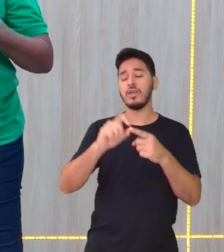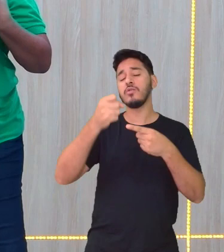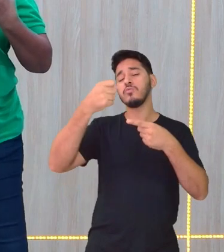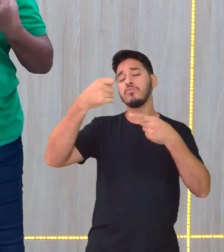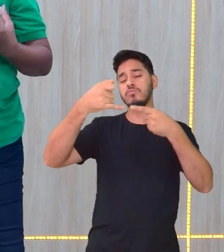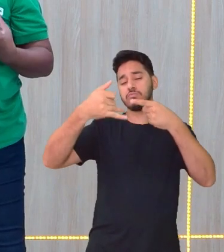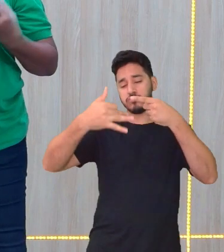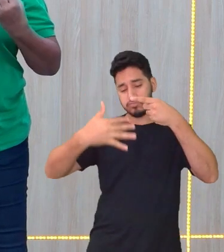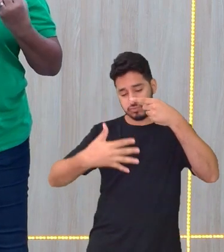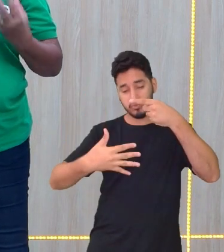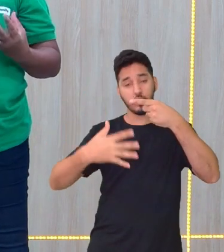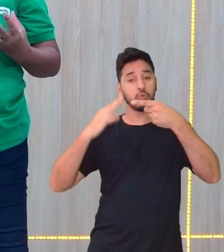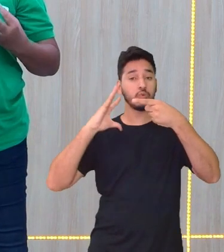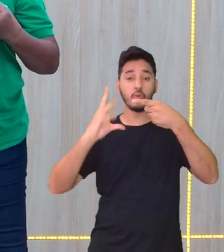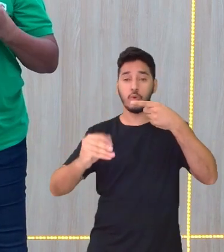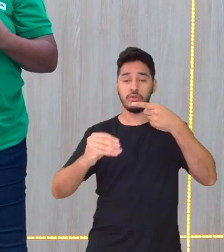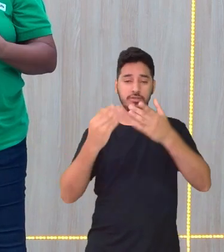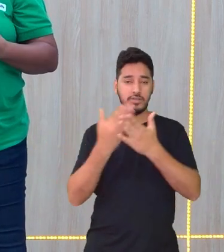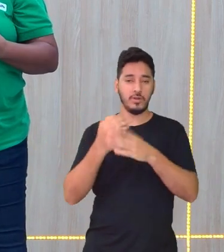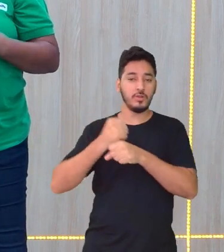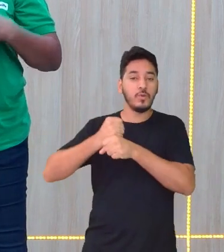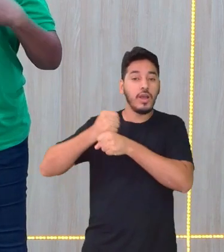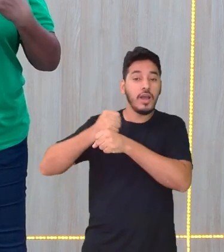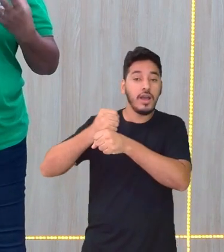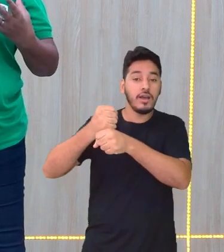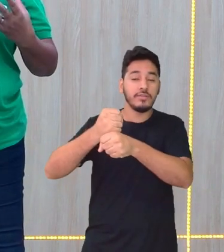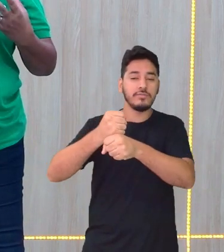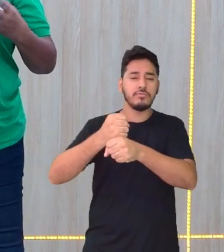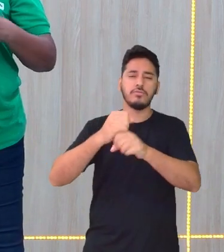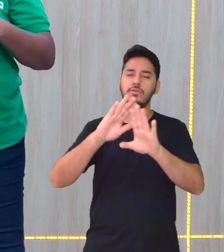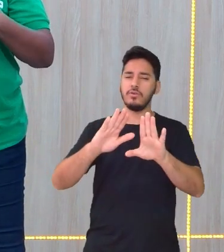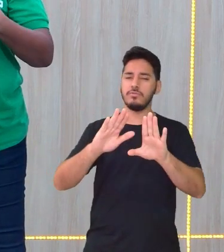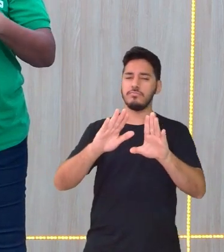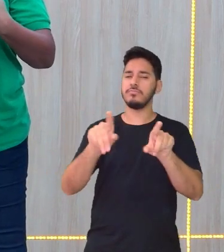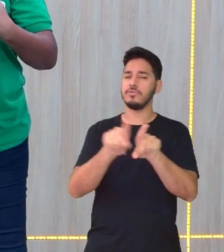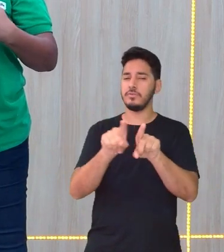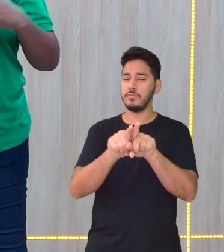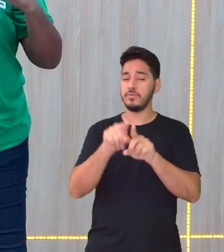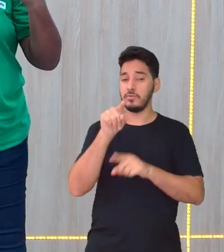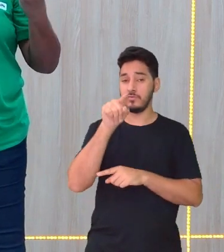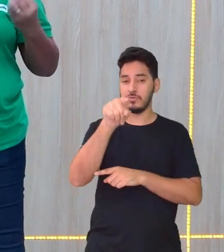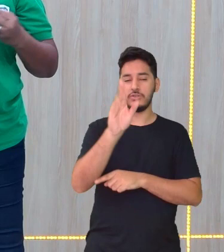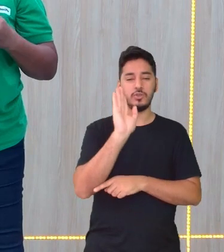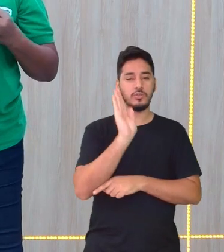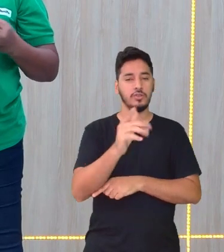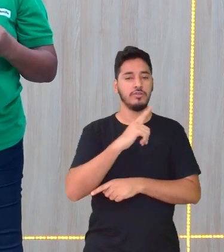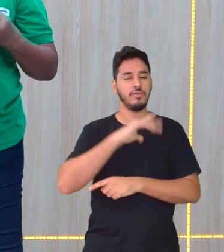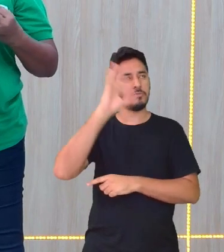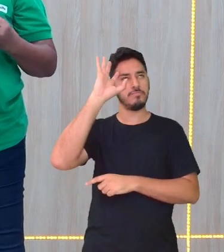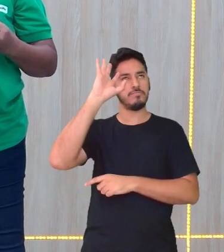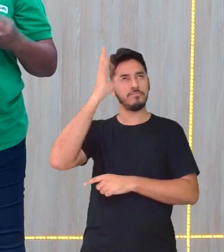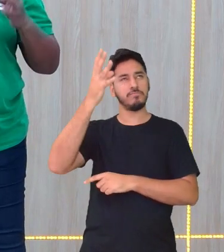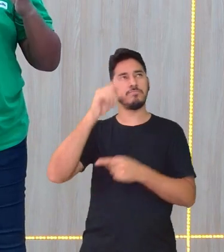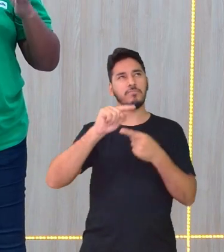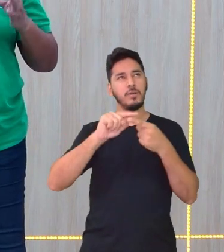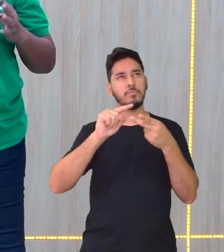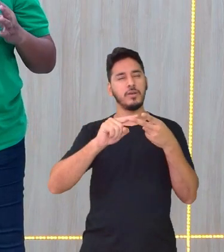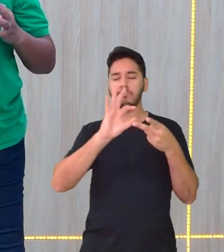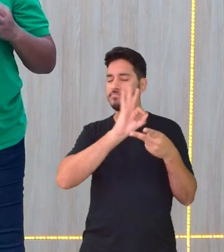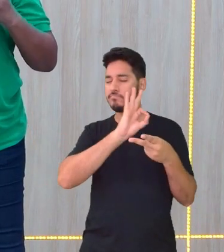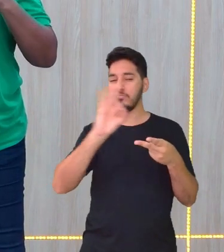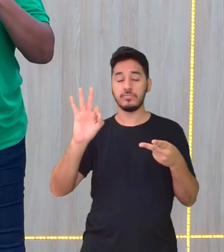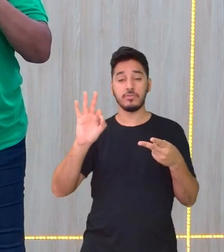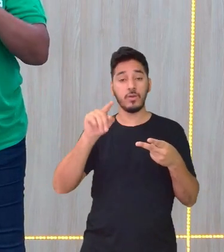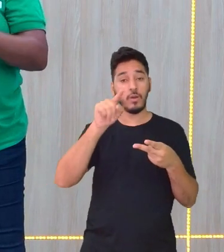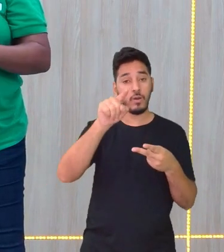trabalhou ao longo do ano. Então, não esqueça. E também, quando você aí já tiver resolvida a questão, não